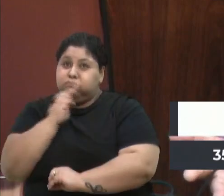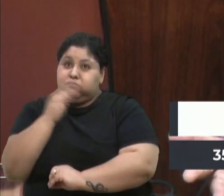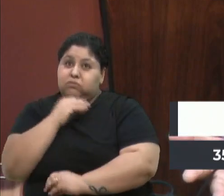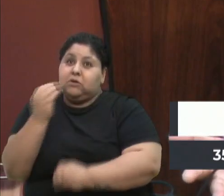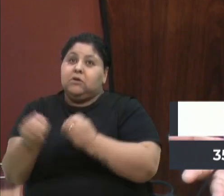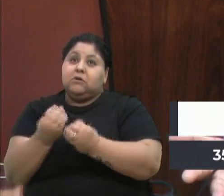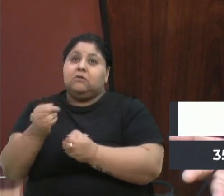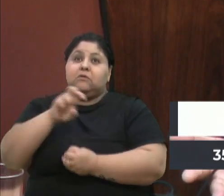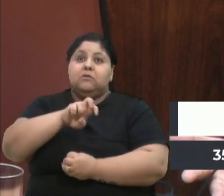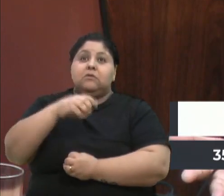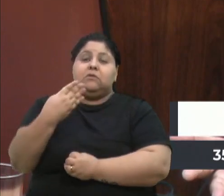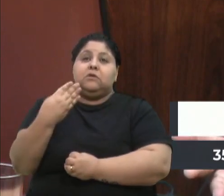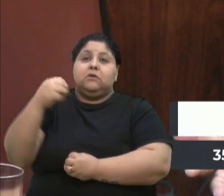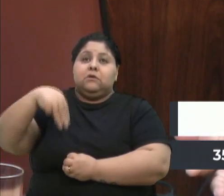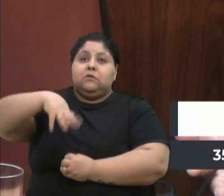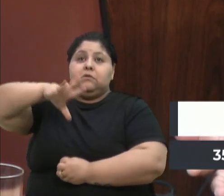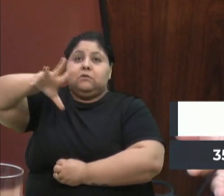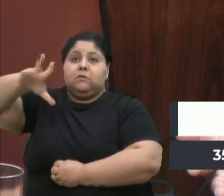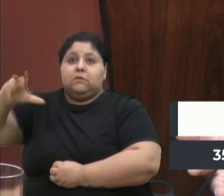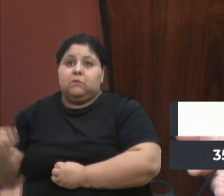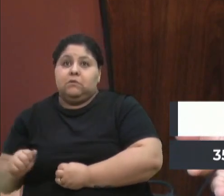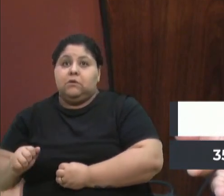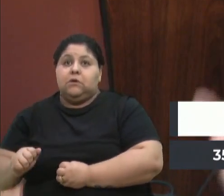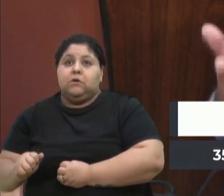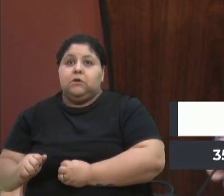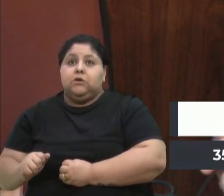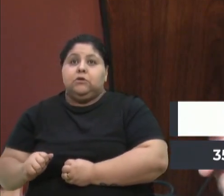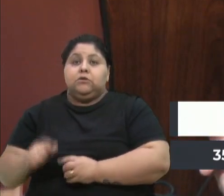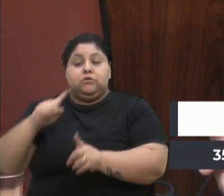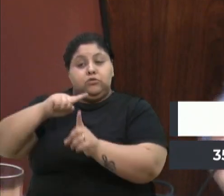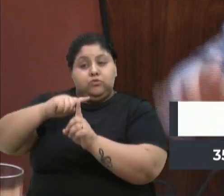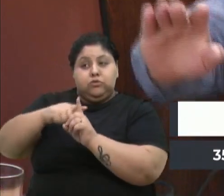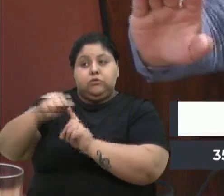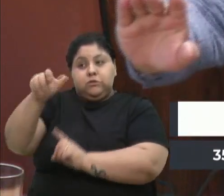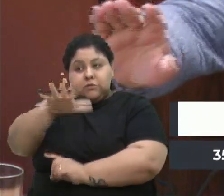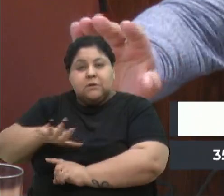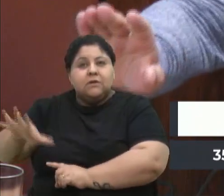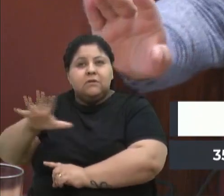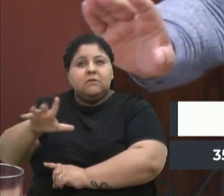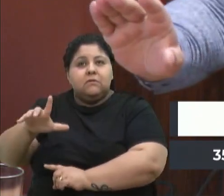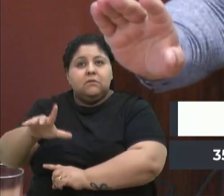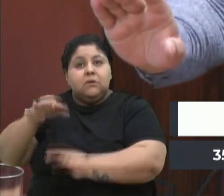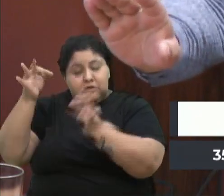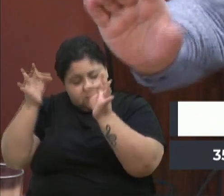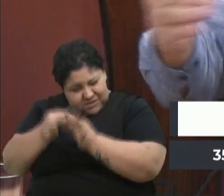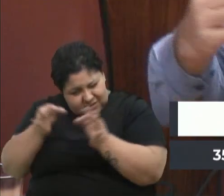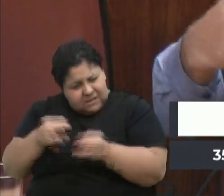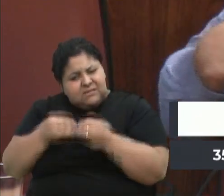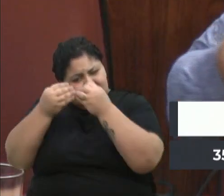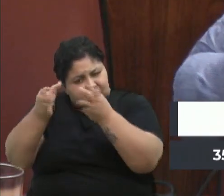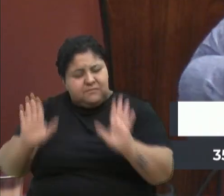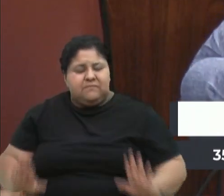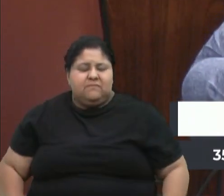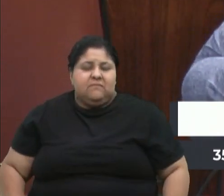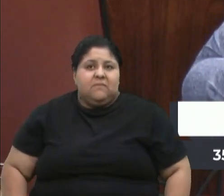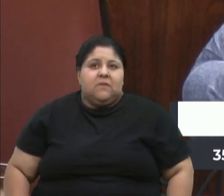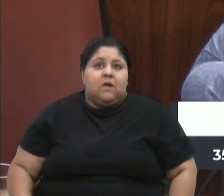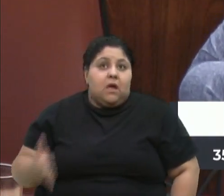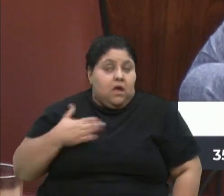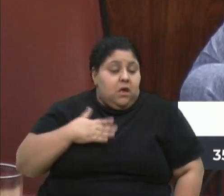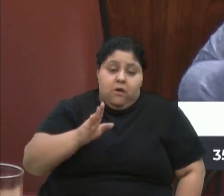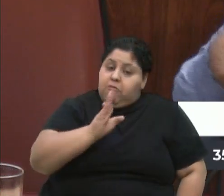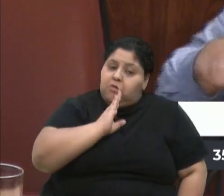os 54 milhões do Hospital Geral. E eu tenho certeza que vai dar. Quero lhe dizer que, por exemplo, eu não conheço,